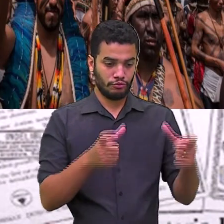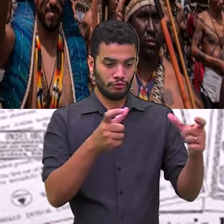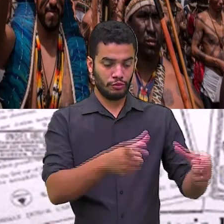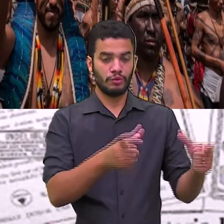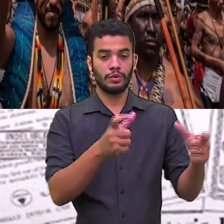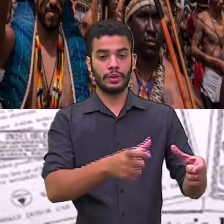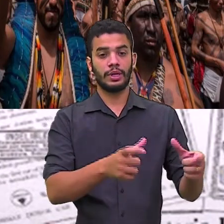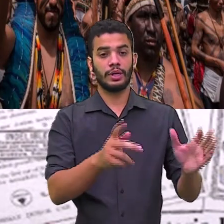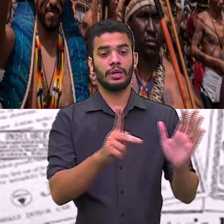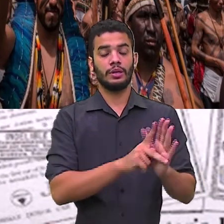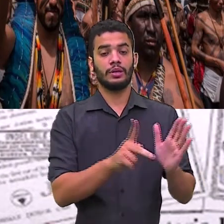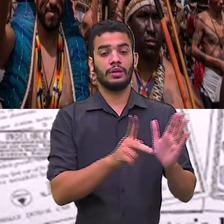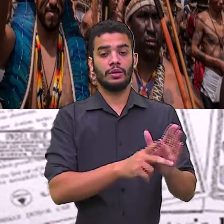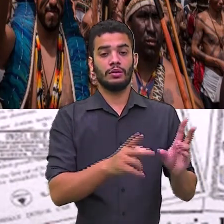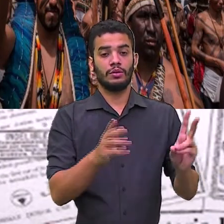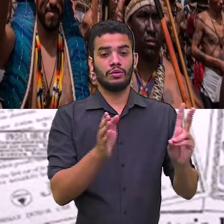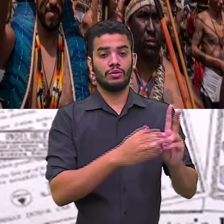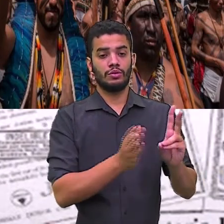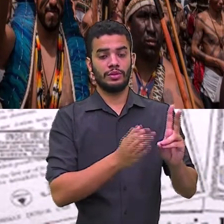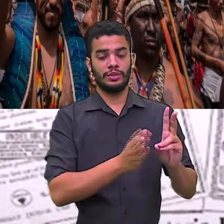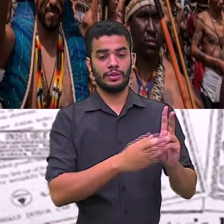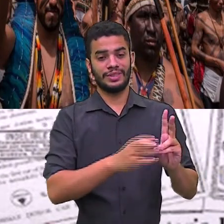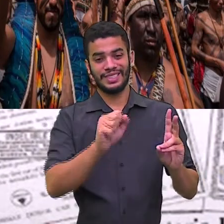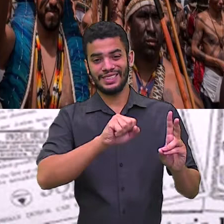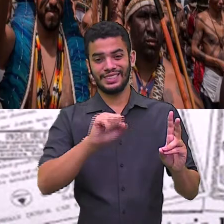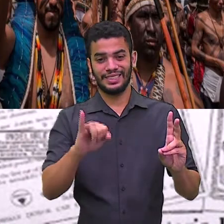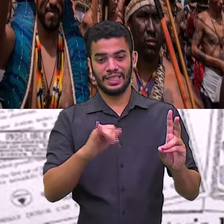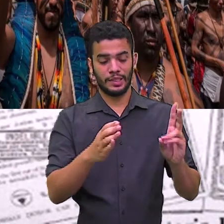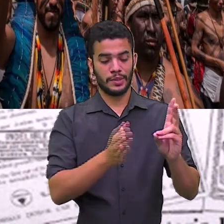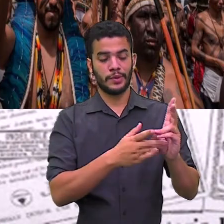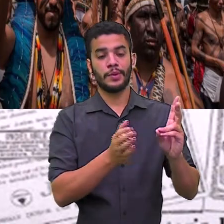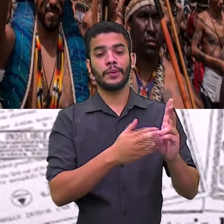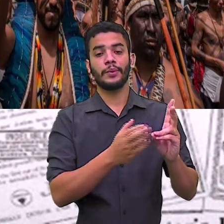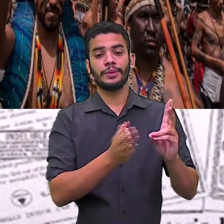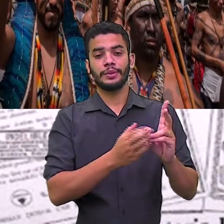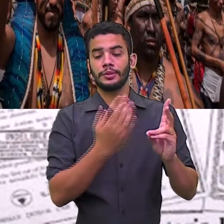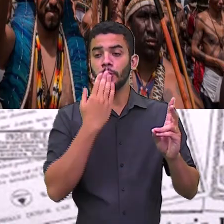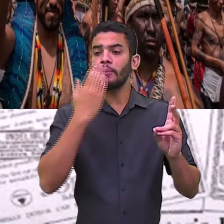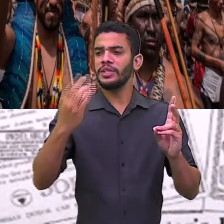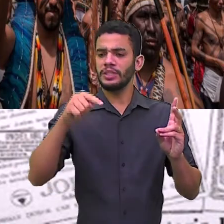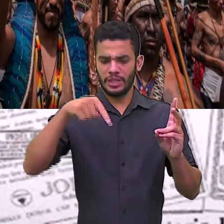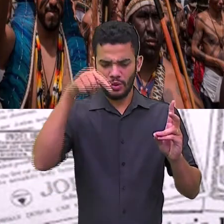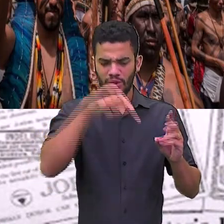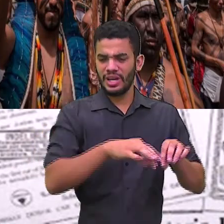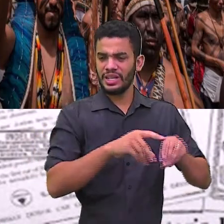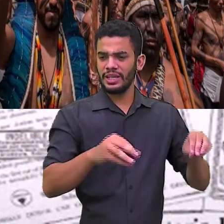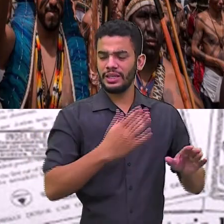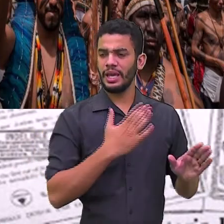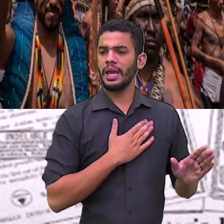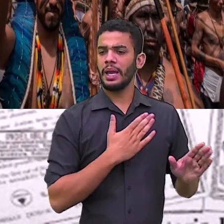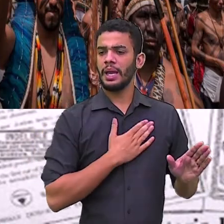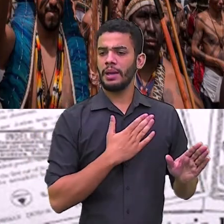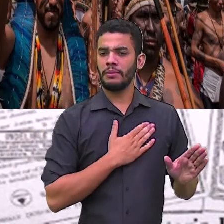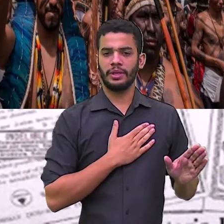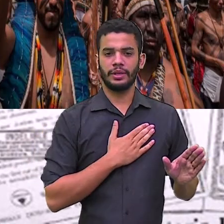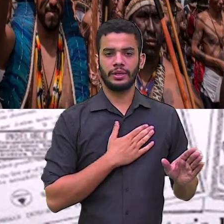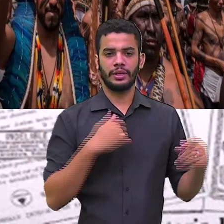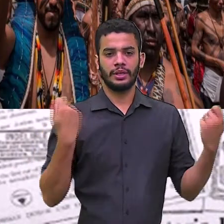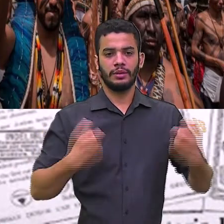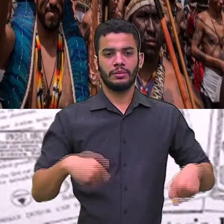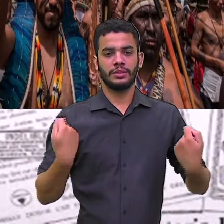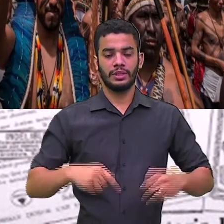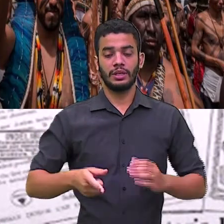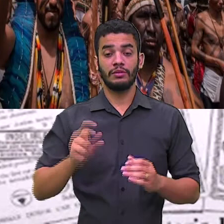Índios só podem reivindicar a demarcação de terras nas quais já estivessem estabelecidos antes da data da promulgação